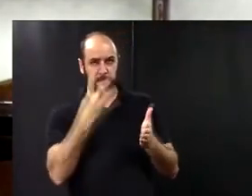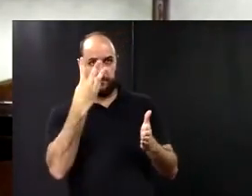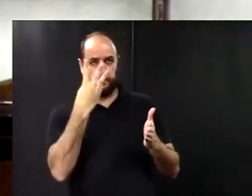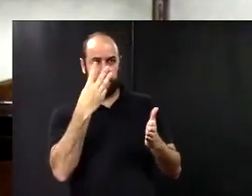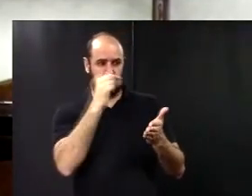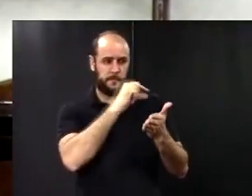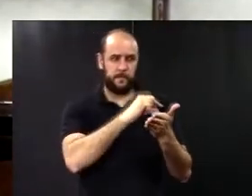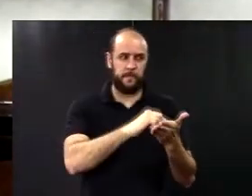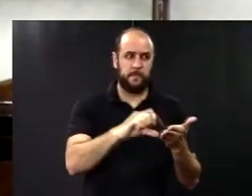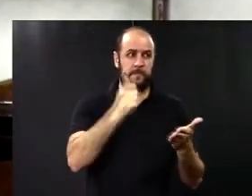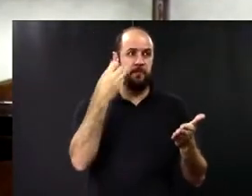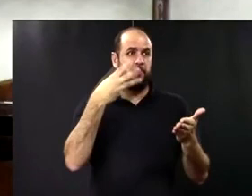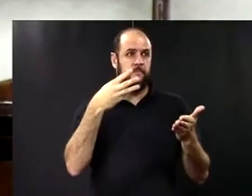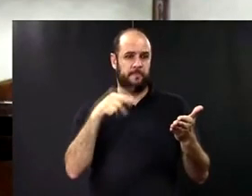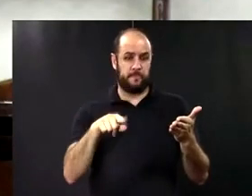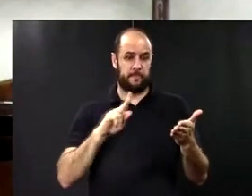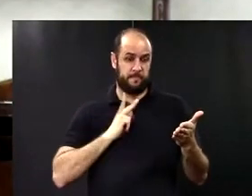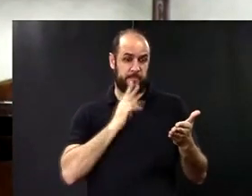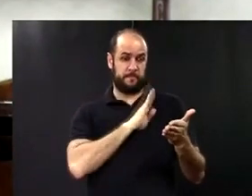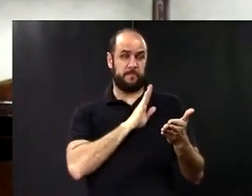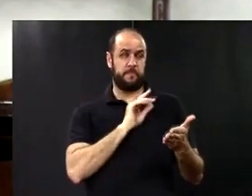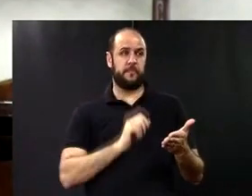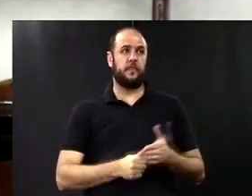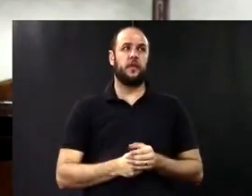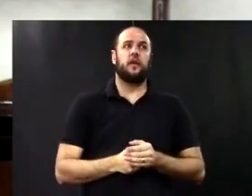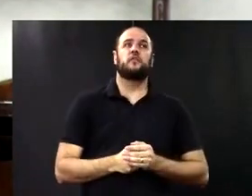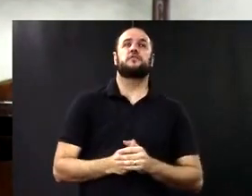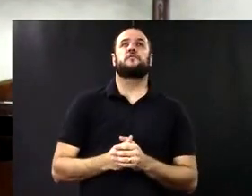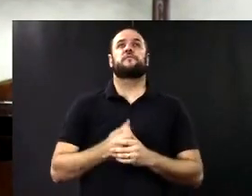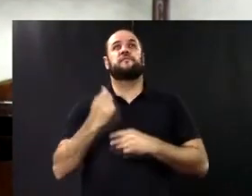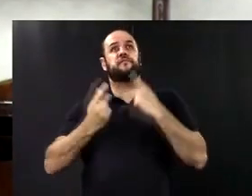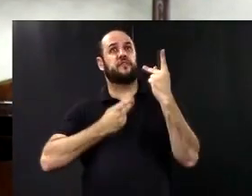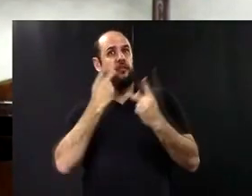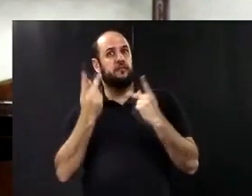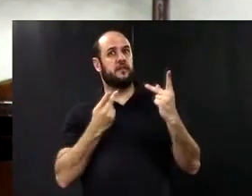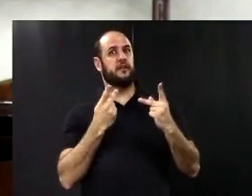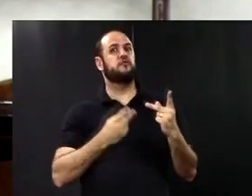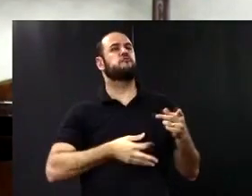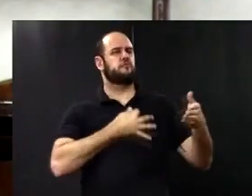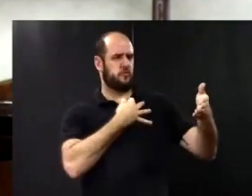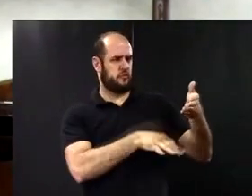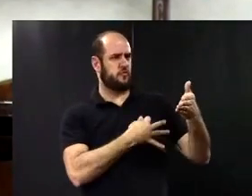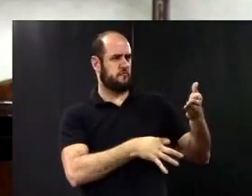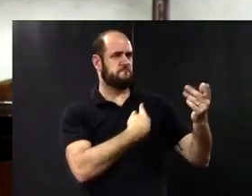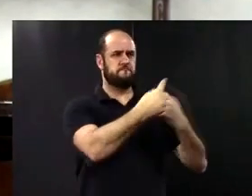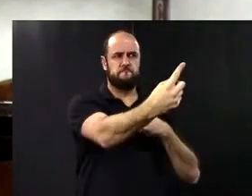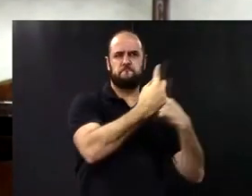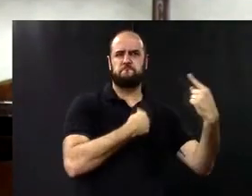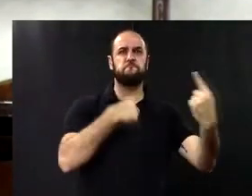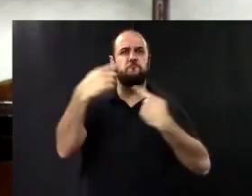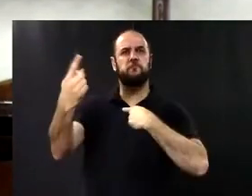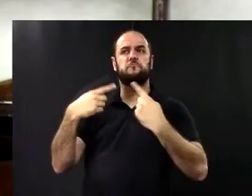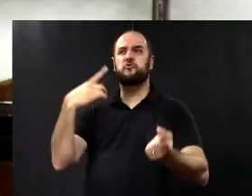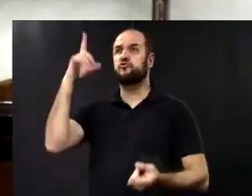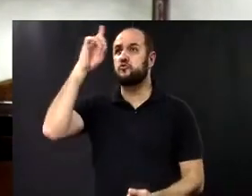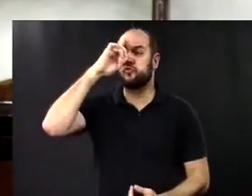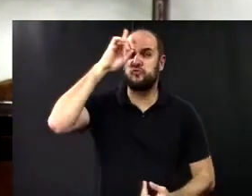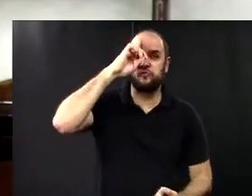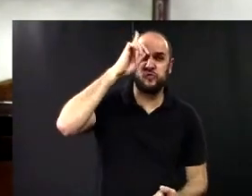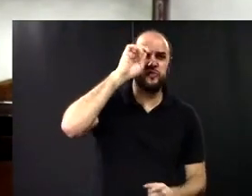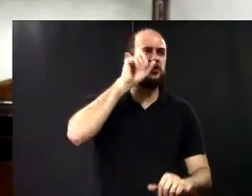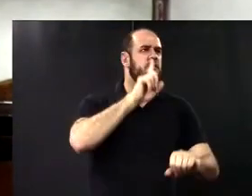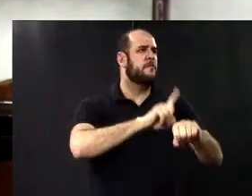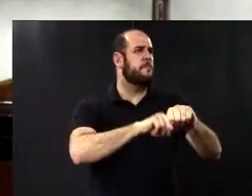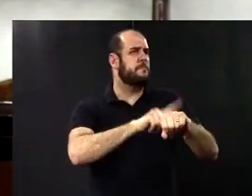versículo 13, aqui mesmo na carta, o autor vai dizer: pelo contrário, exortai-vos mutuamente, cada dia, durante o tempo